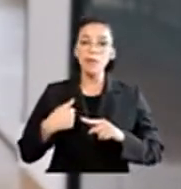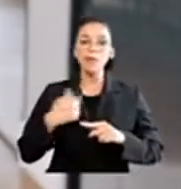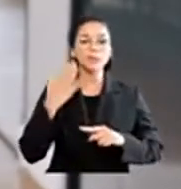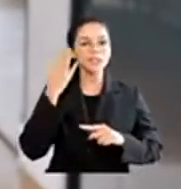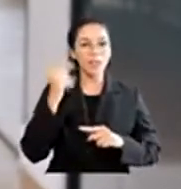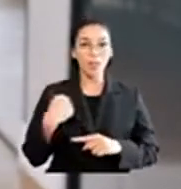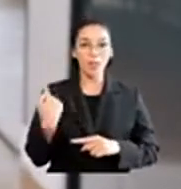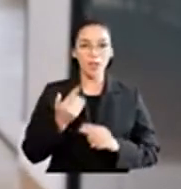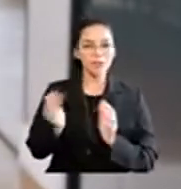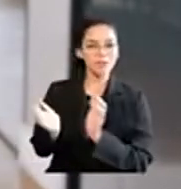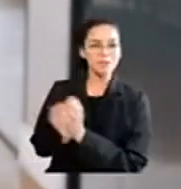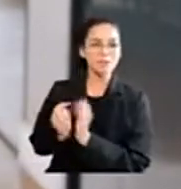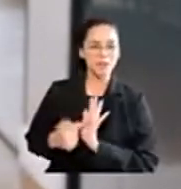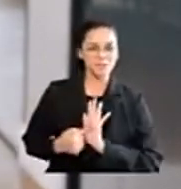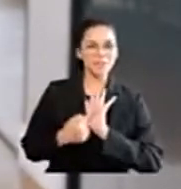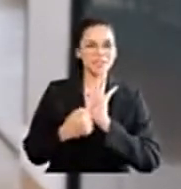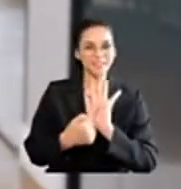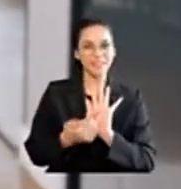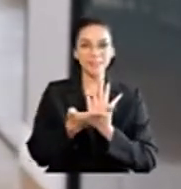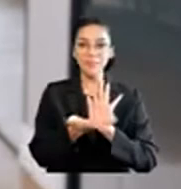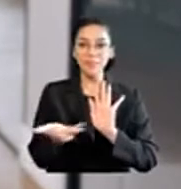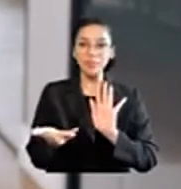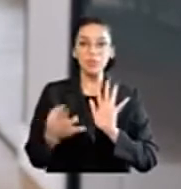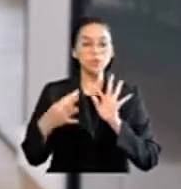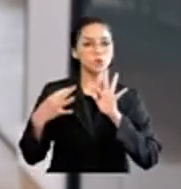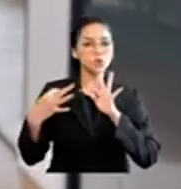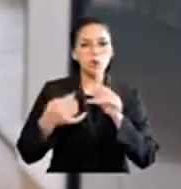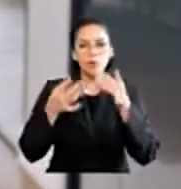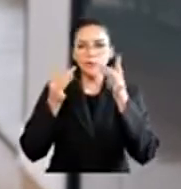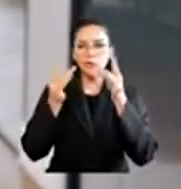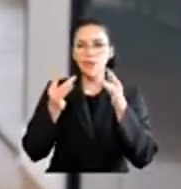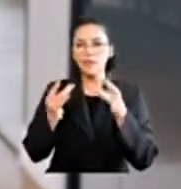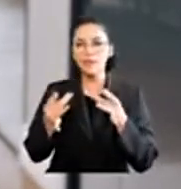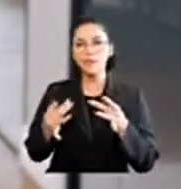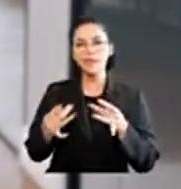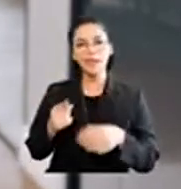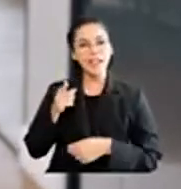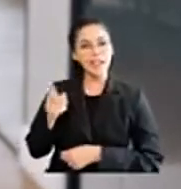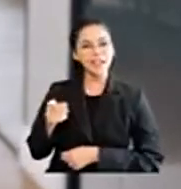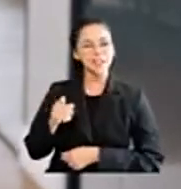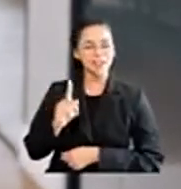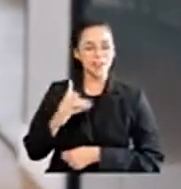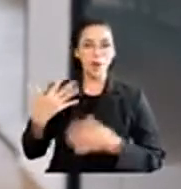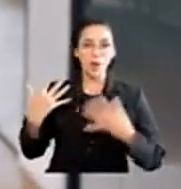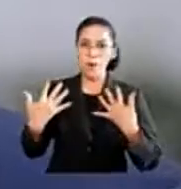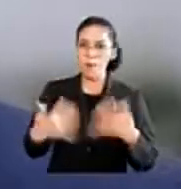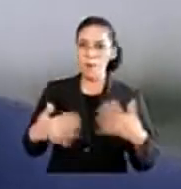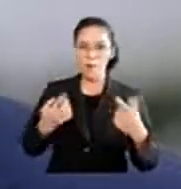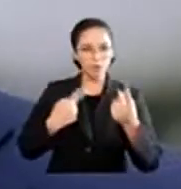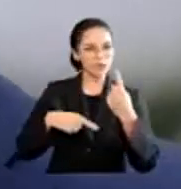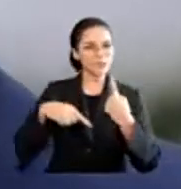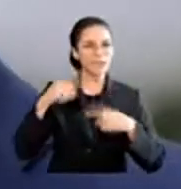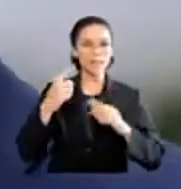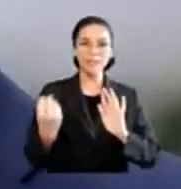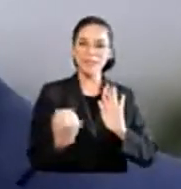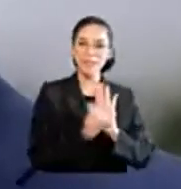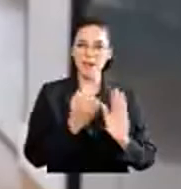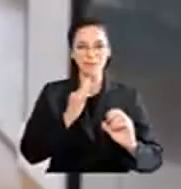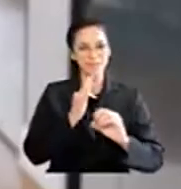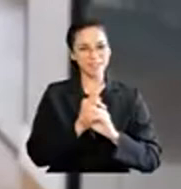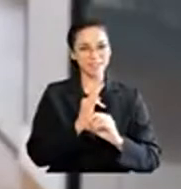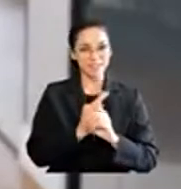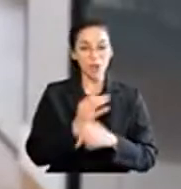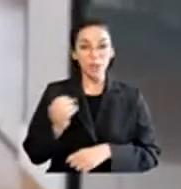apresentar para vocês todos os detalhes desse que será mais um grande sucesso da marca Fiat, o novo Fiat